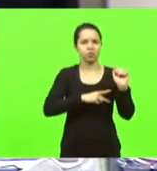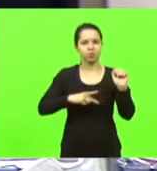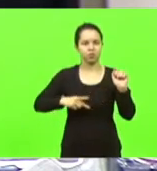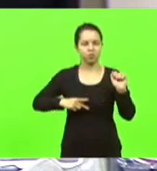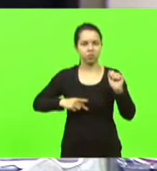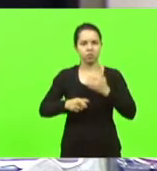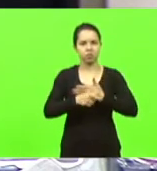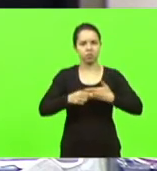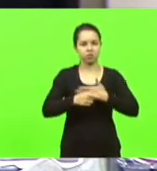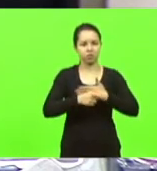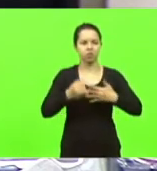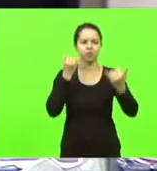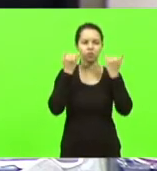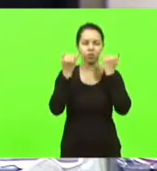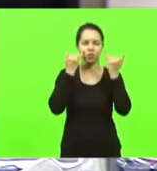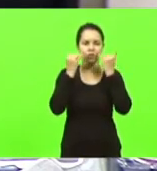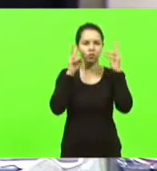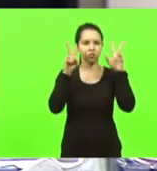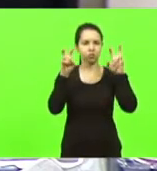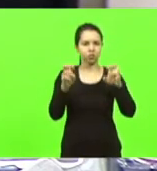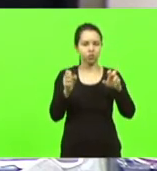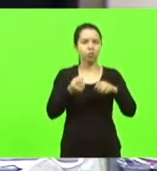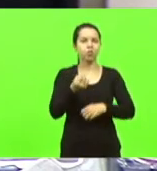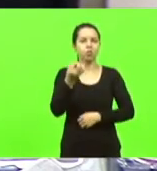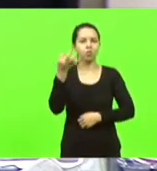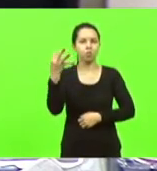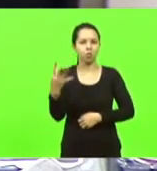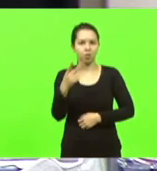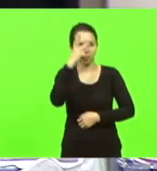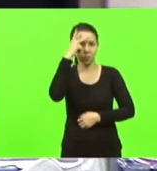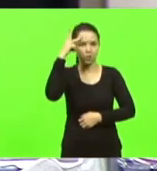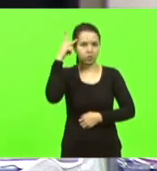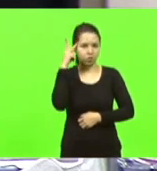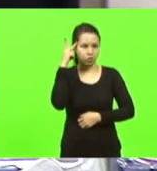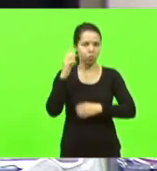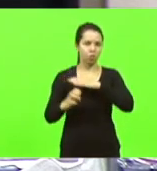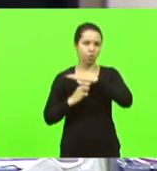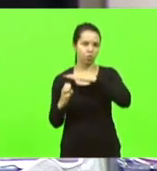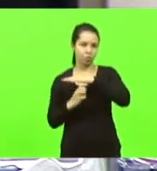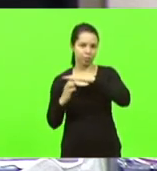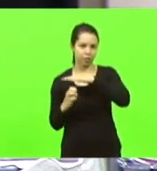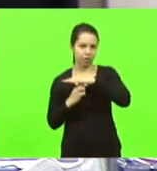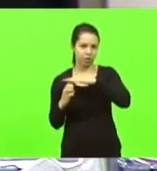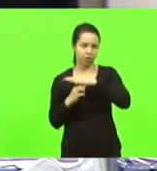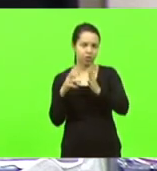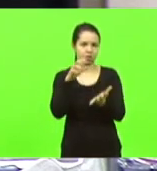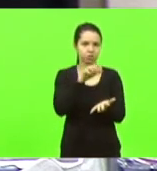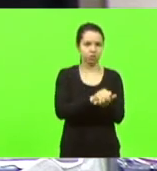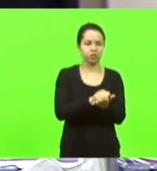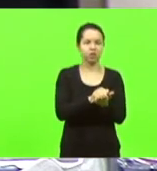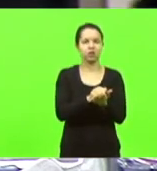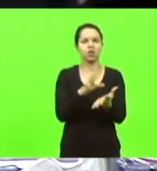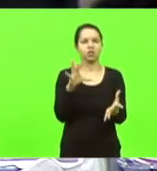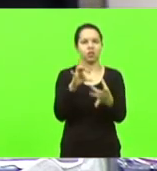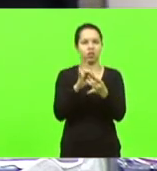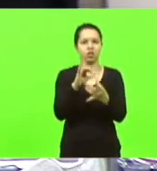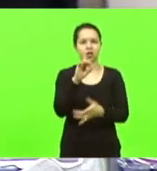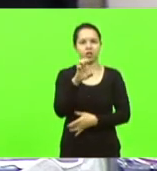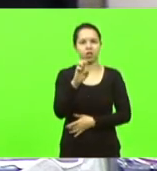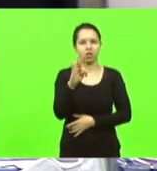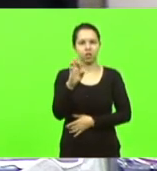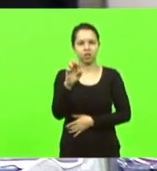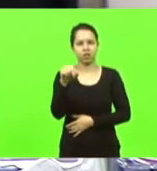casa civil informações acerca da quantidade de pessoas jurídicas registradas no Detran a Catarina para realização de